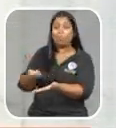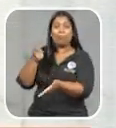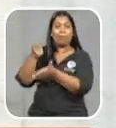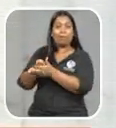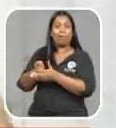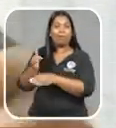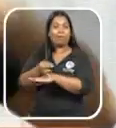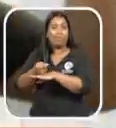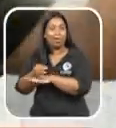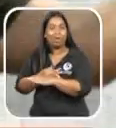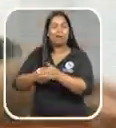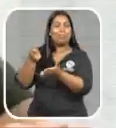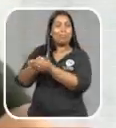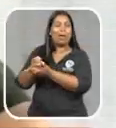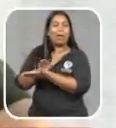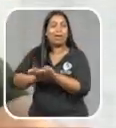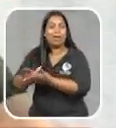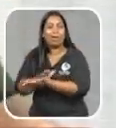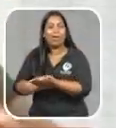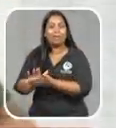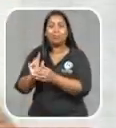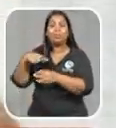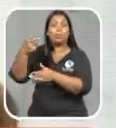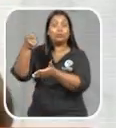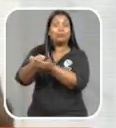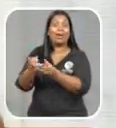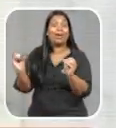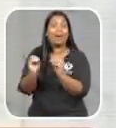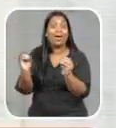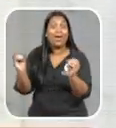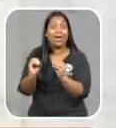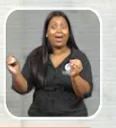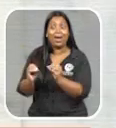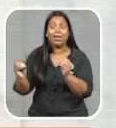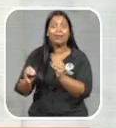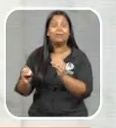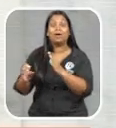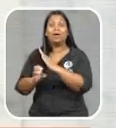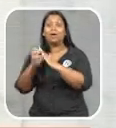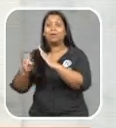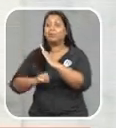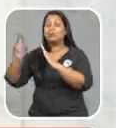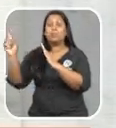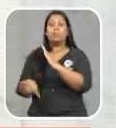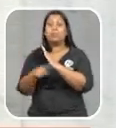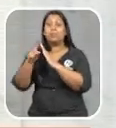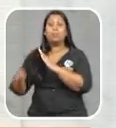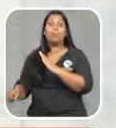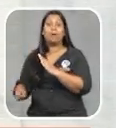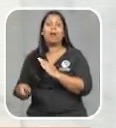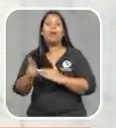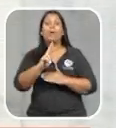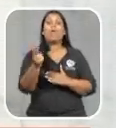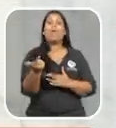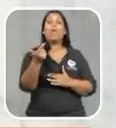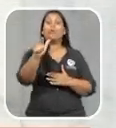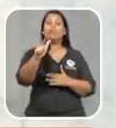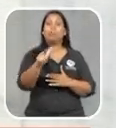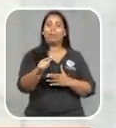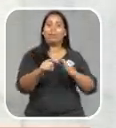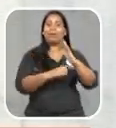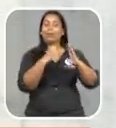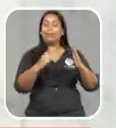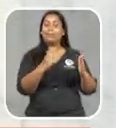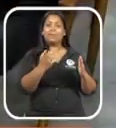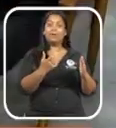Aí anula aquela empresa, abre uma outra no nome da filha, da esposa, de companheiro e tal. E fica como tá. E fica, e é uma indústria viciosa